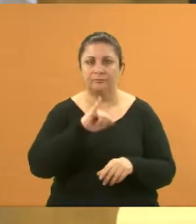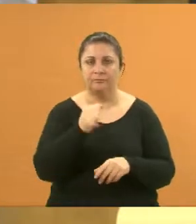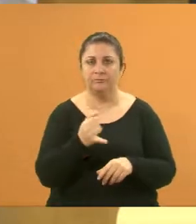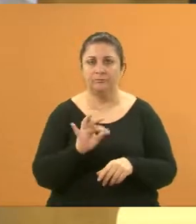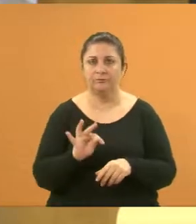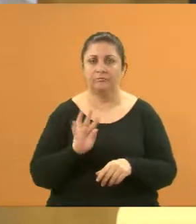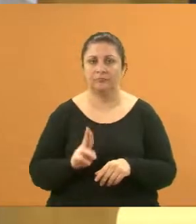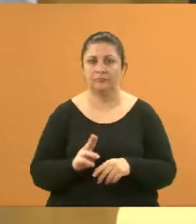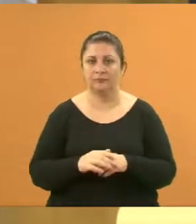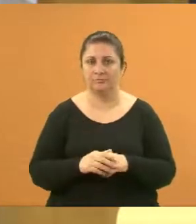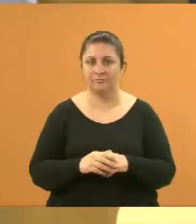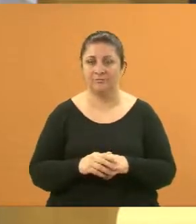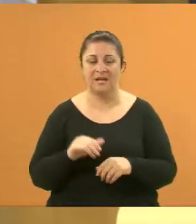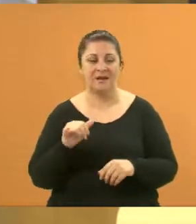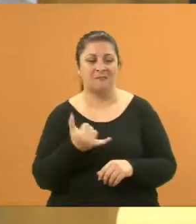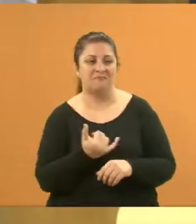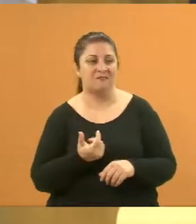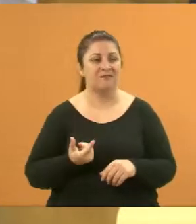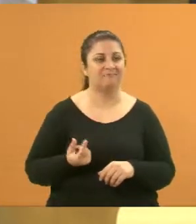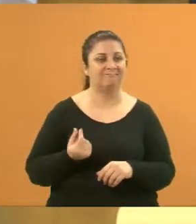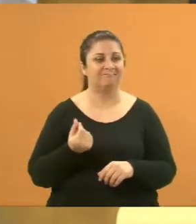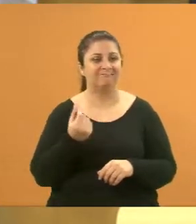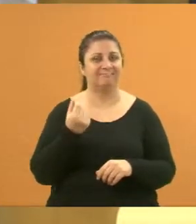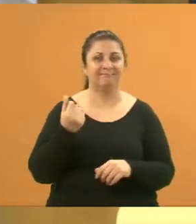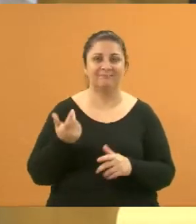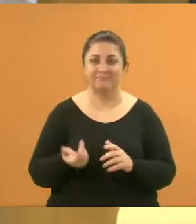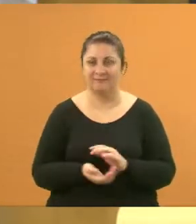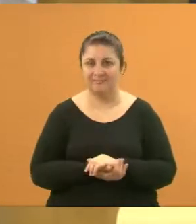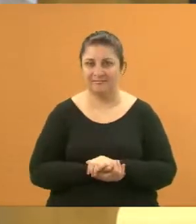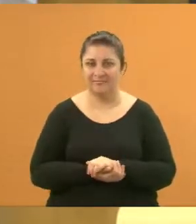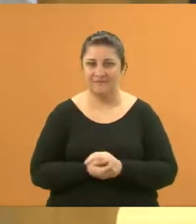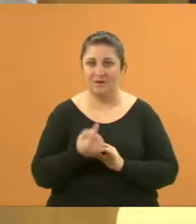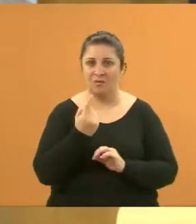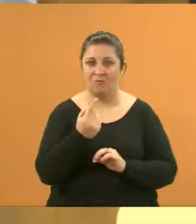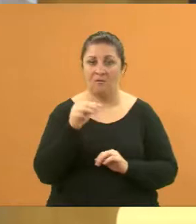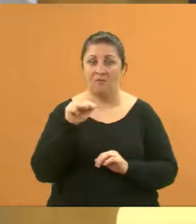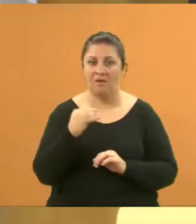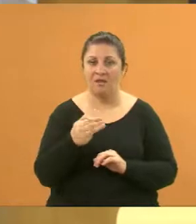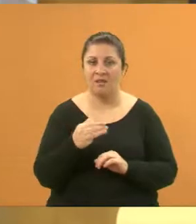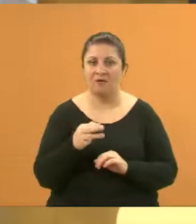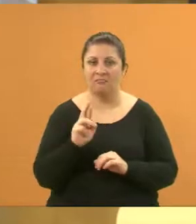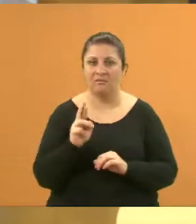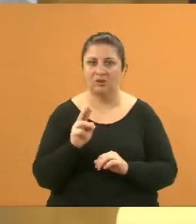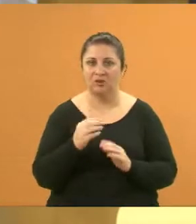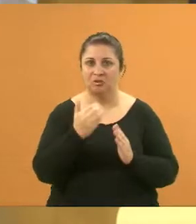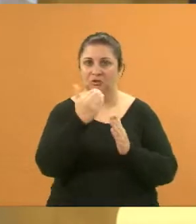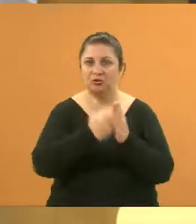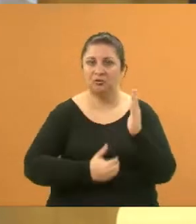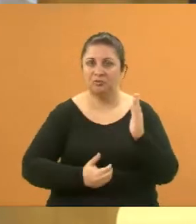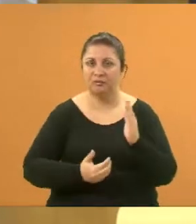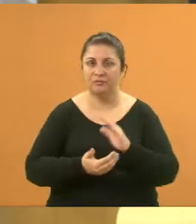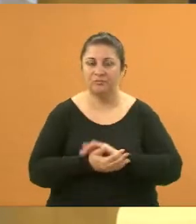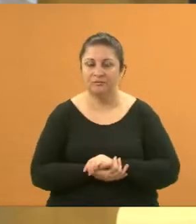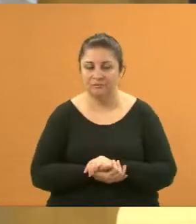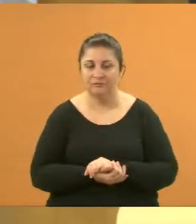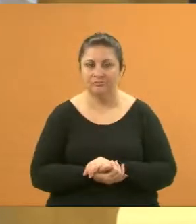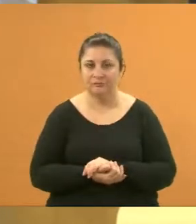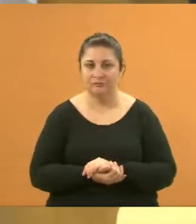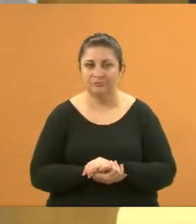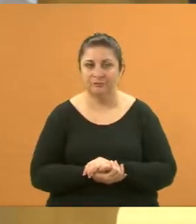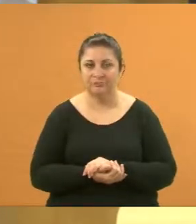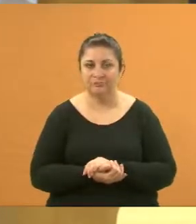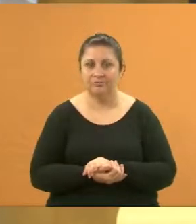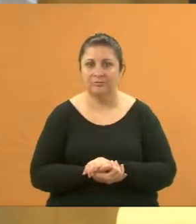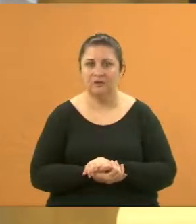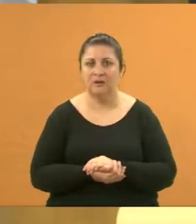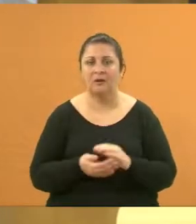JTU goza desse desfruto de 1,1 milhão de isenção de imposto. E agora, com